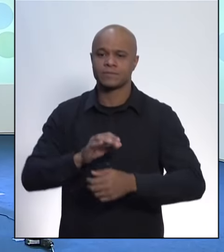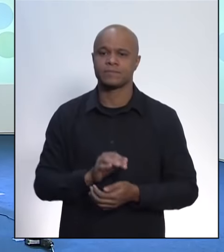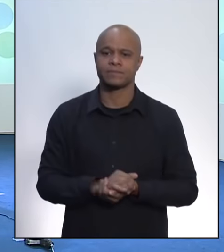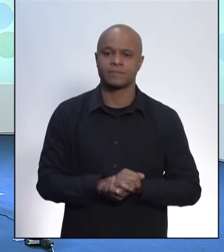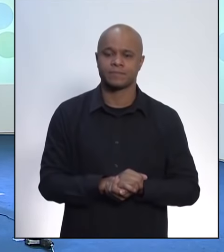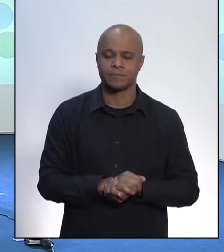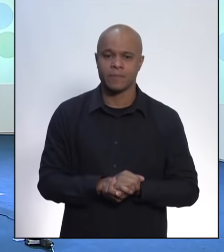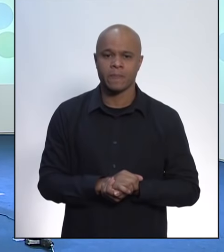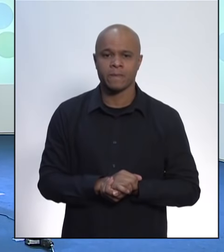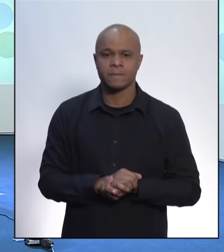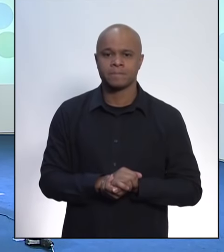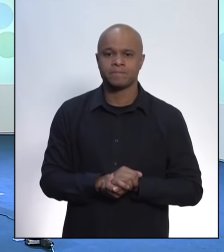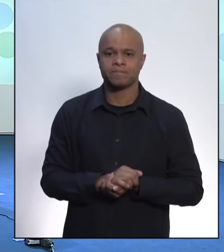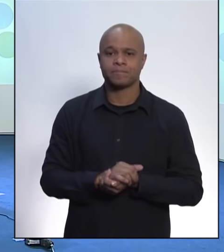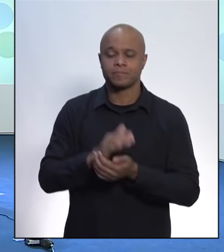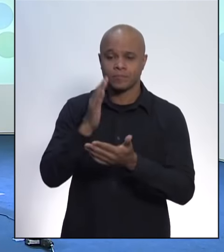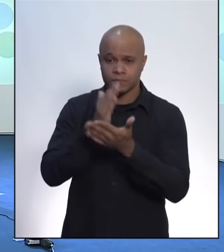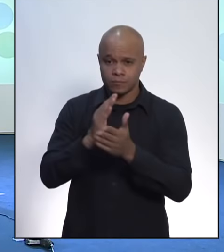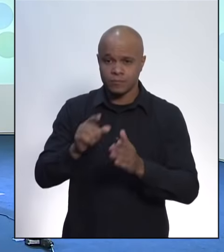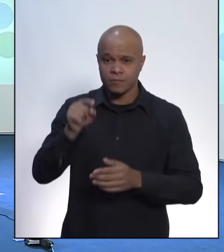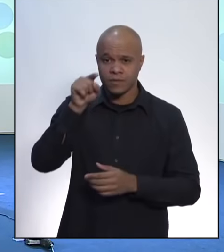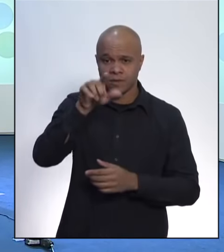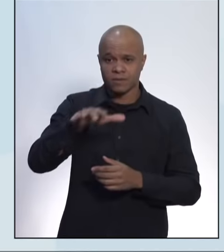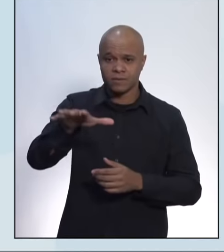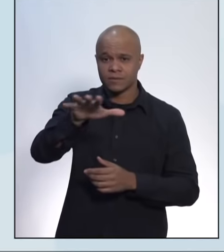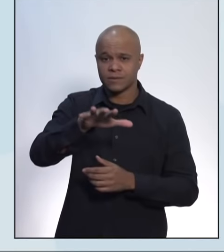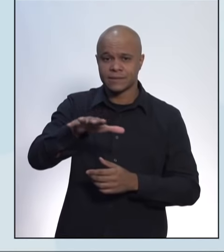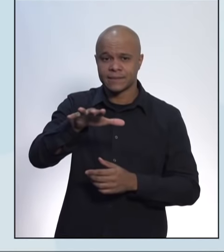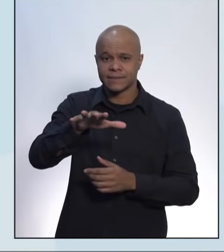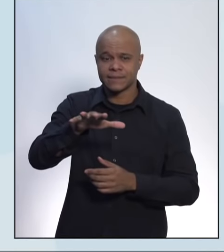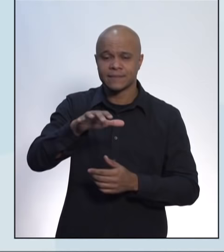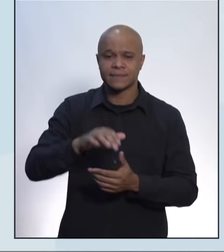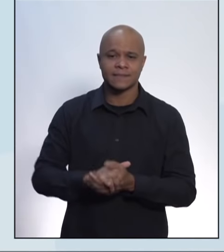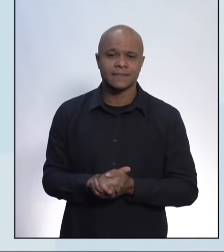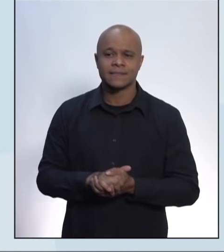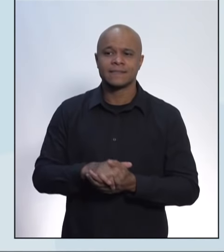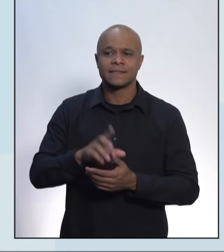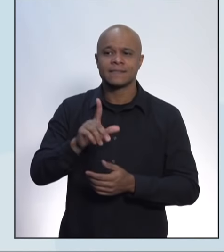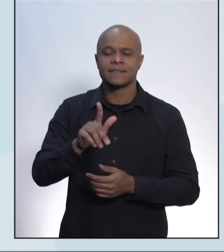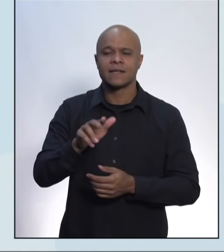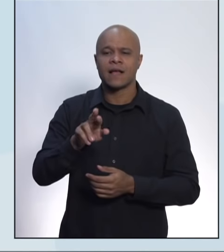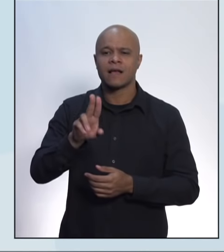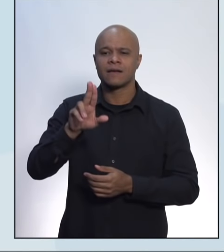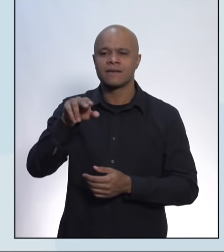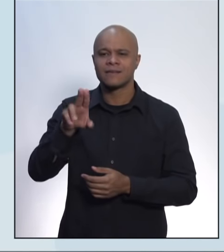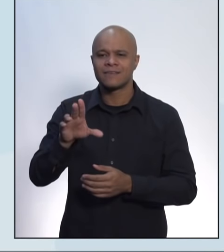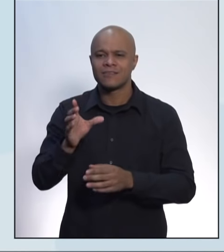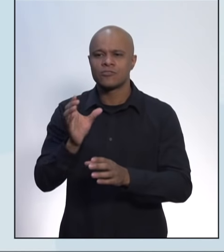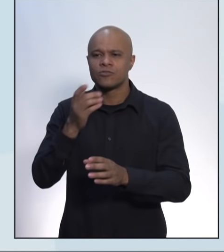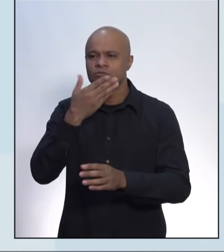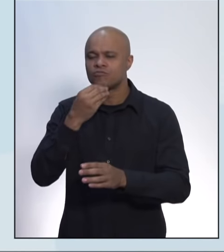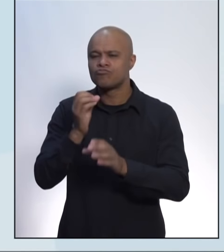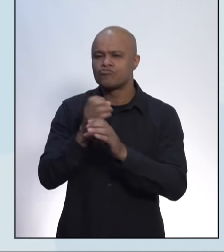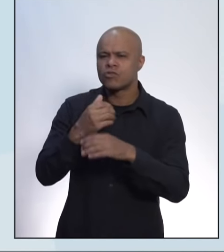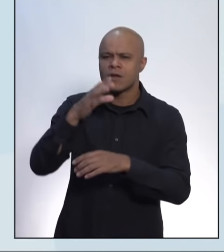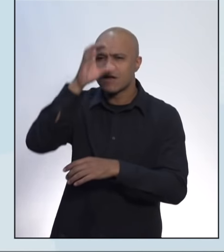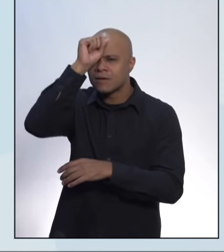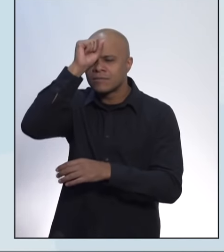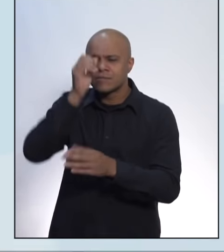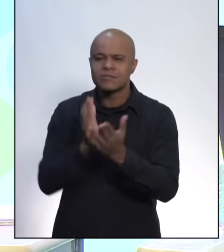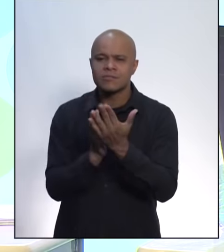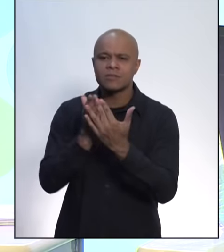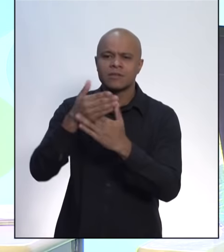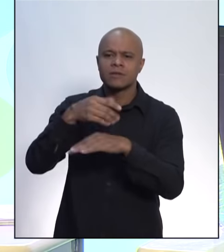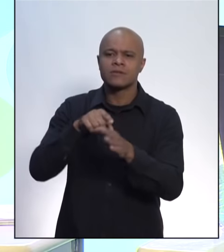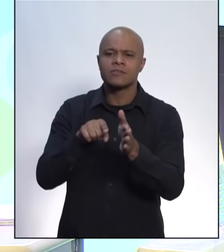e para terminar essa parte ler things true sorte eles um cientista aprende